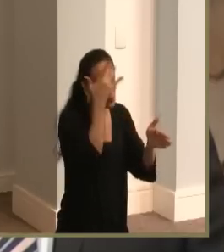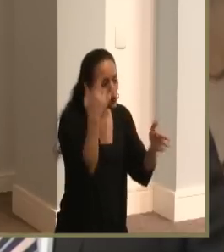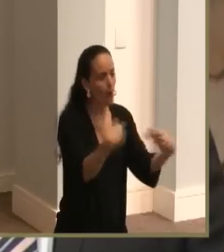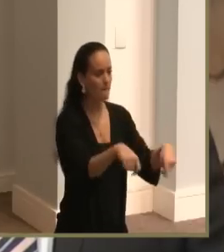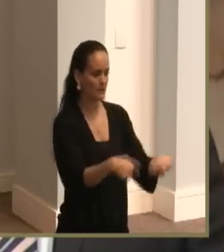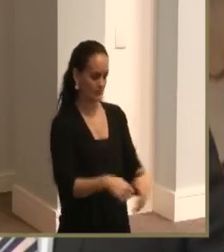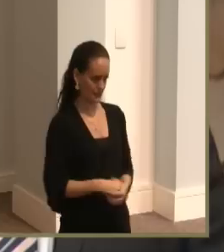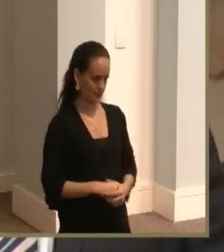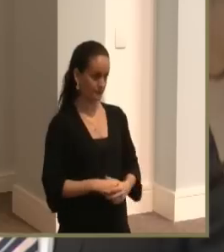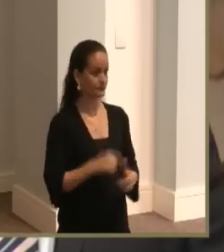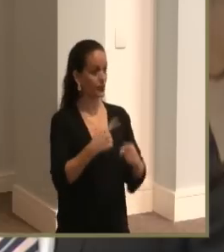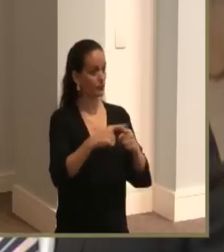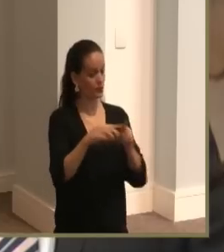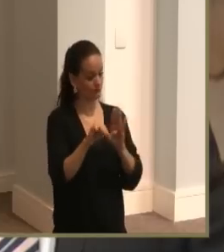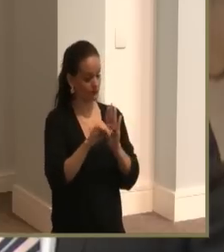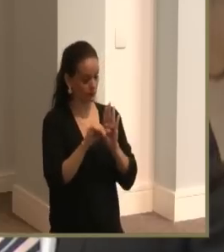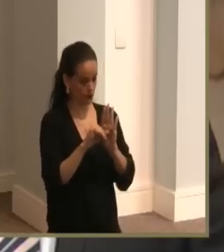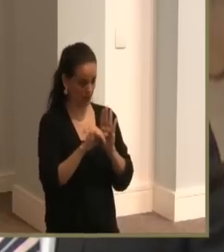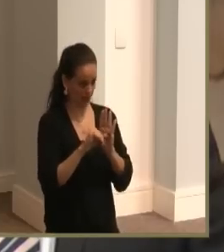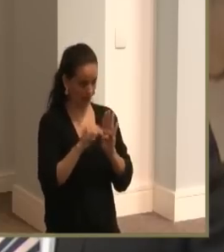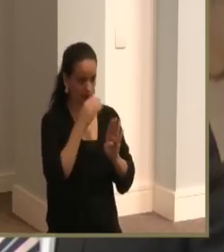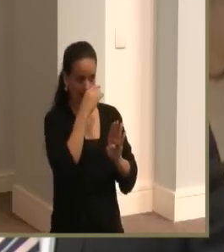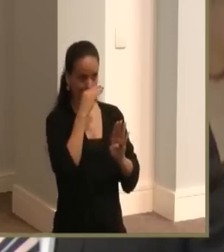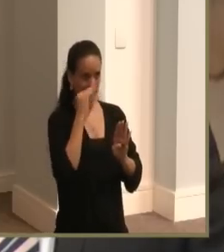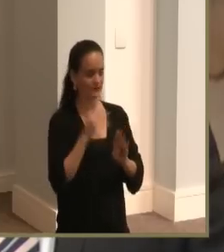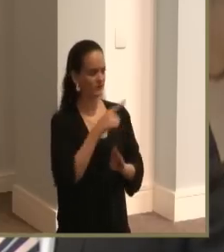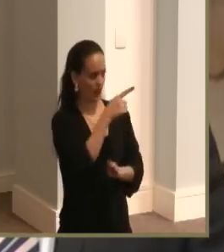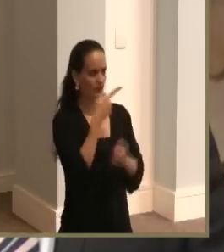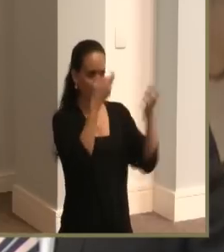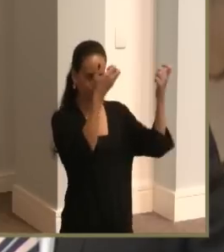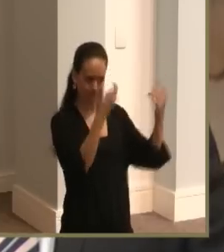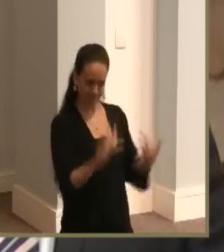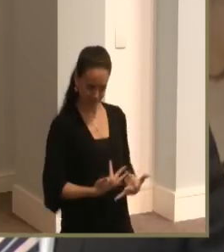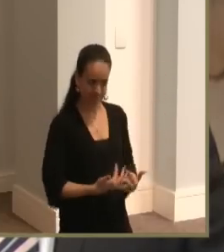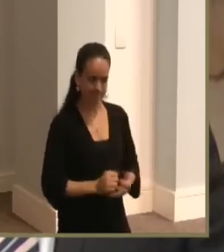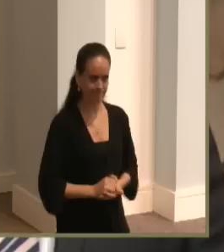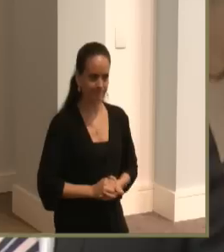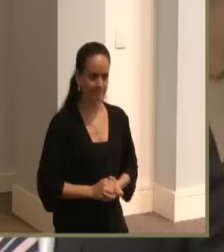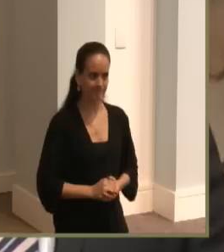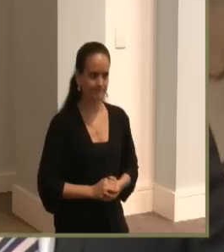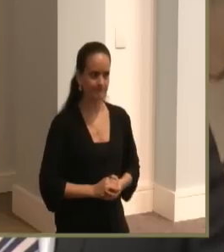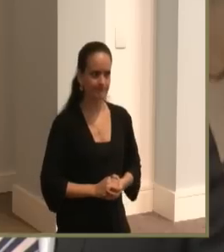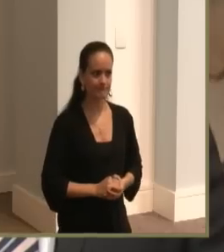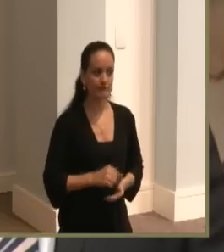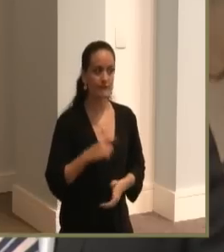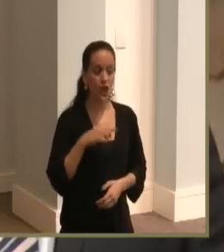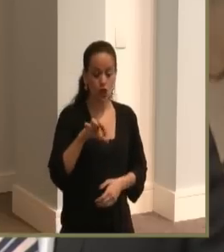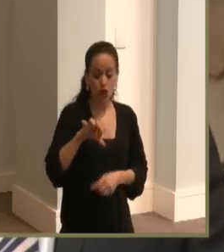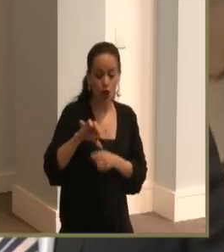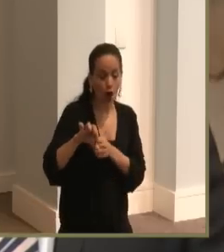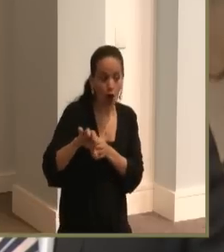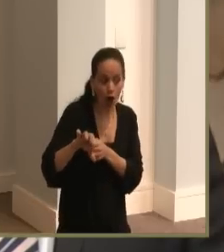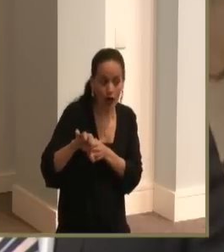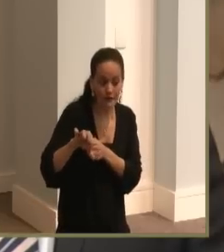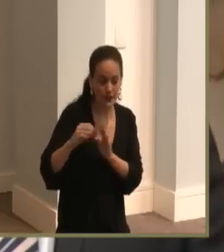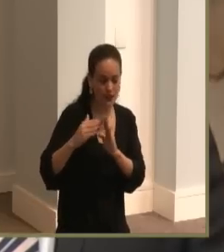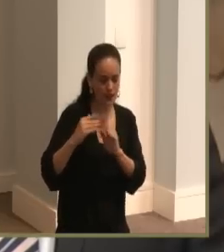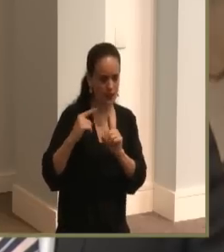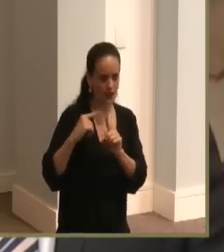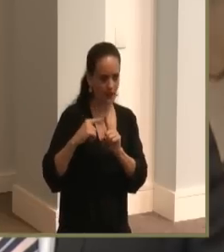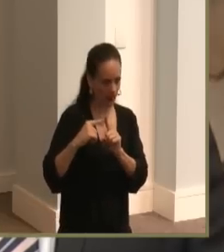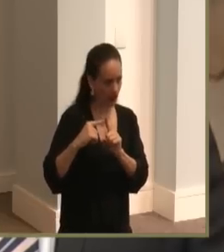memorial, pelo relatório que nós ouvimos da nossa irmã apresentado na última assembleia, 9 igrejas são